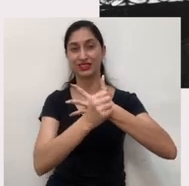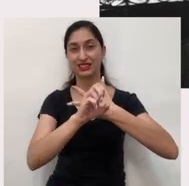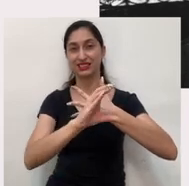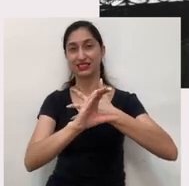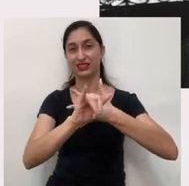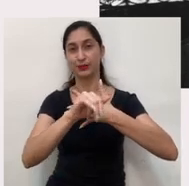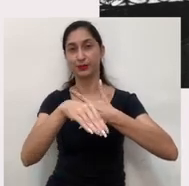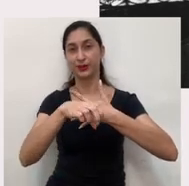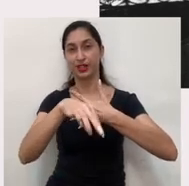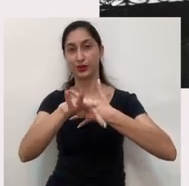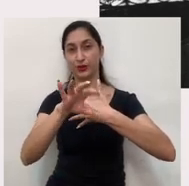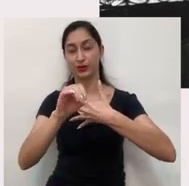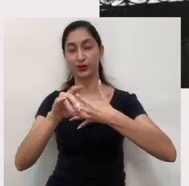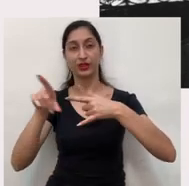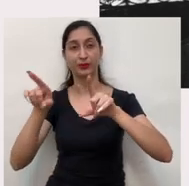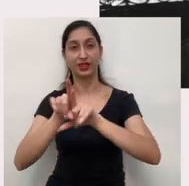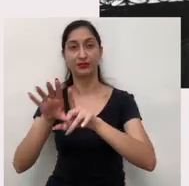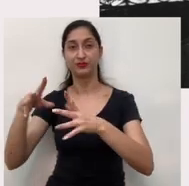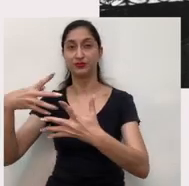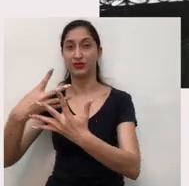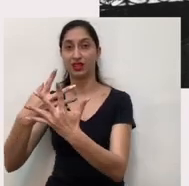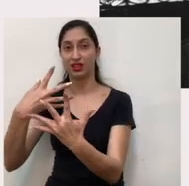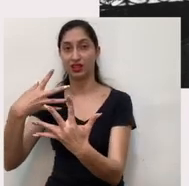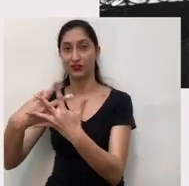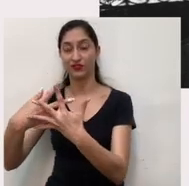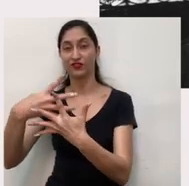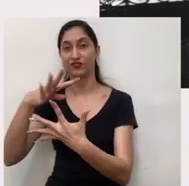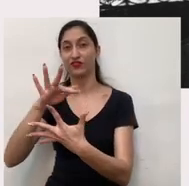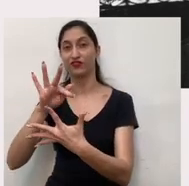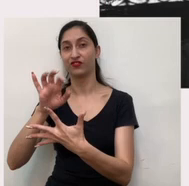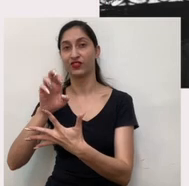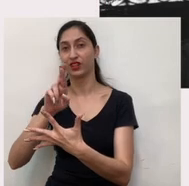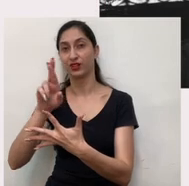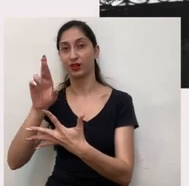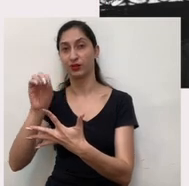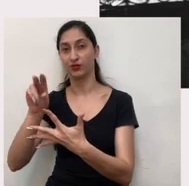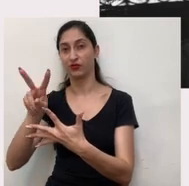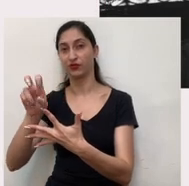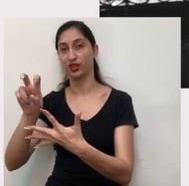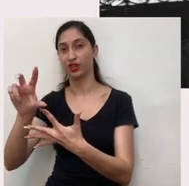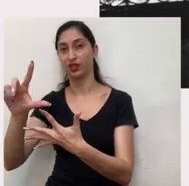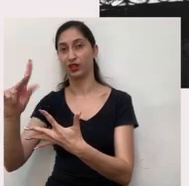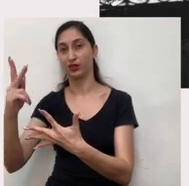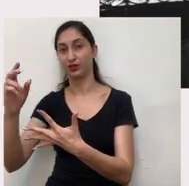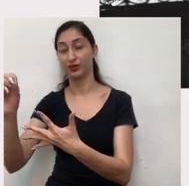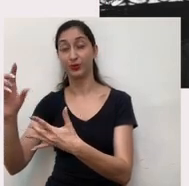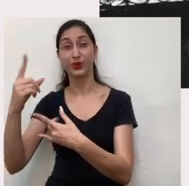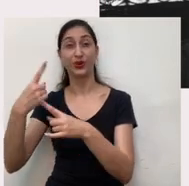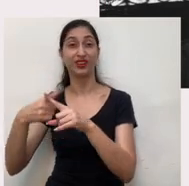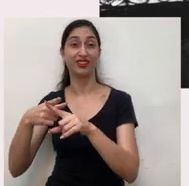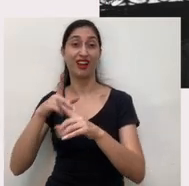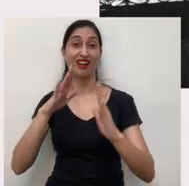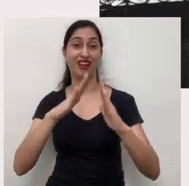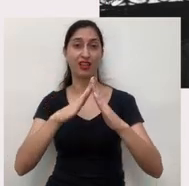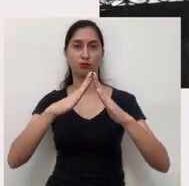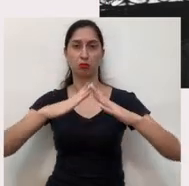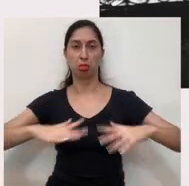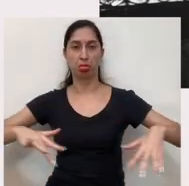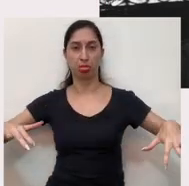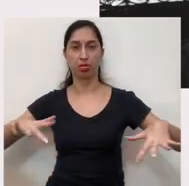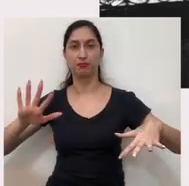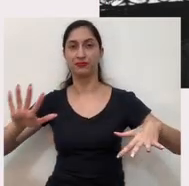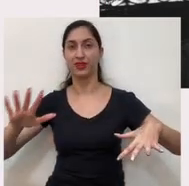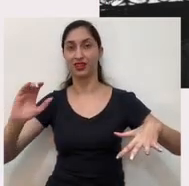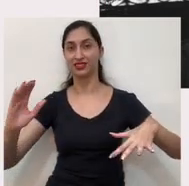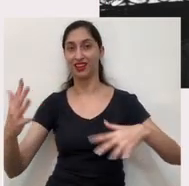outra característica de mobilidade desse objeto, né, a casa vai embora, o objeto fica, né, grades que